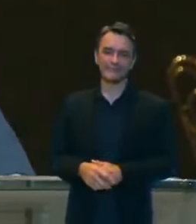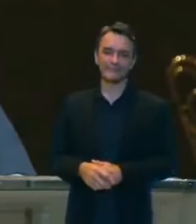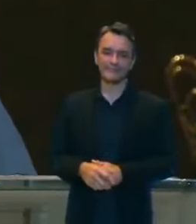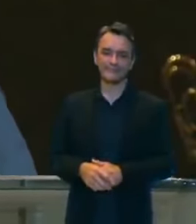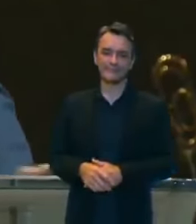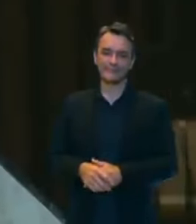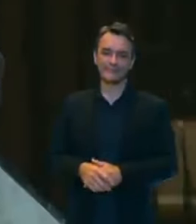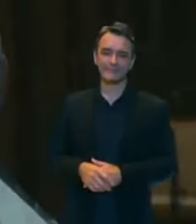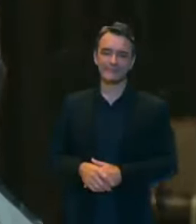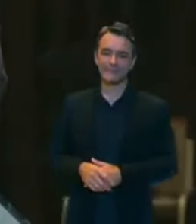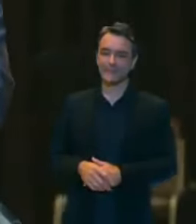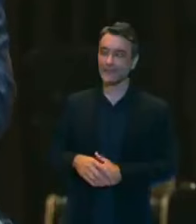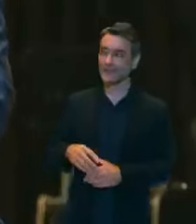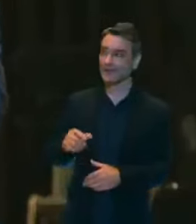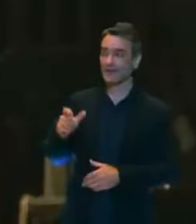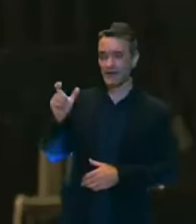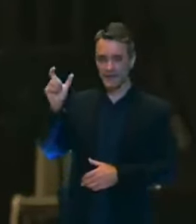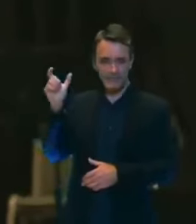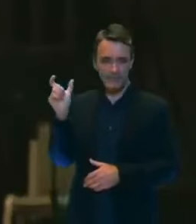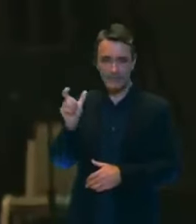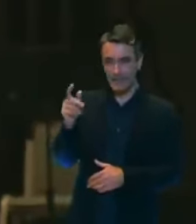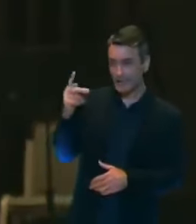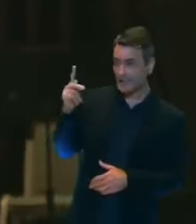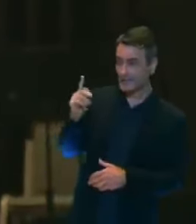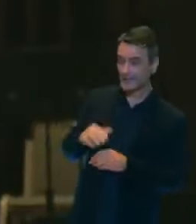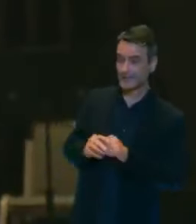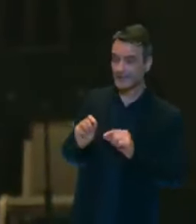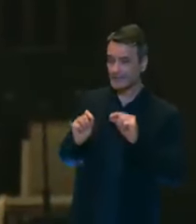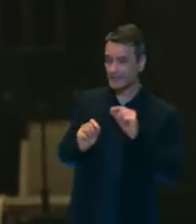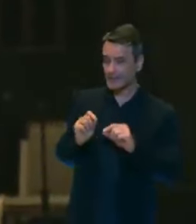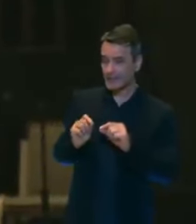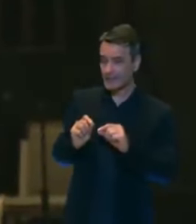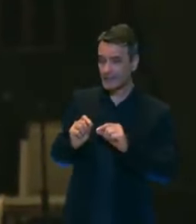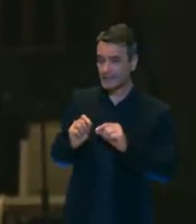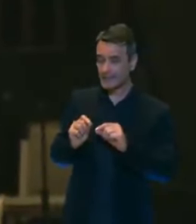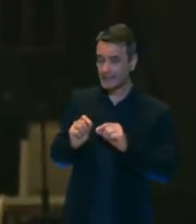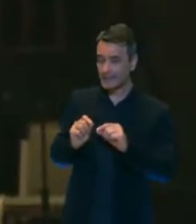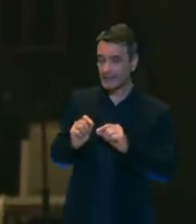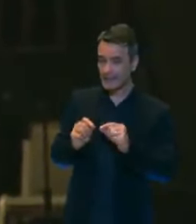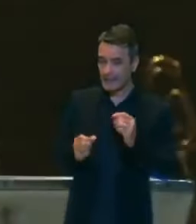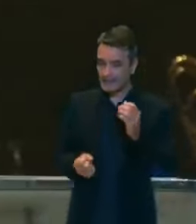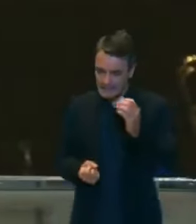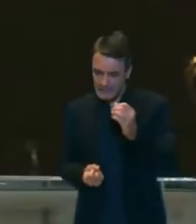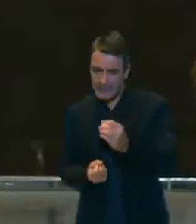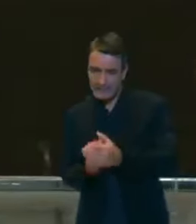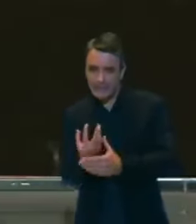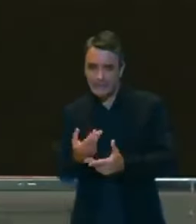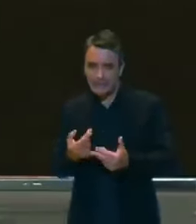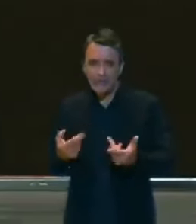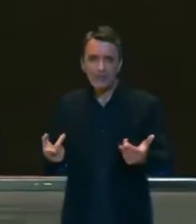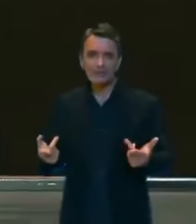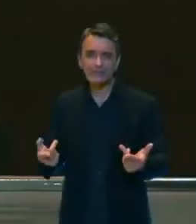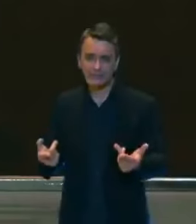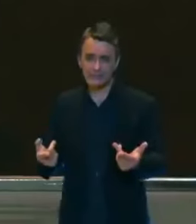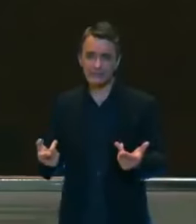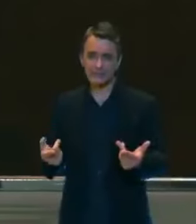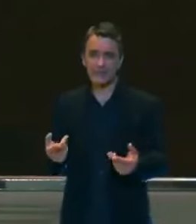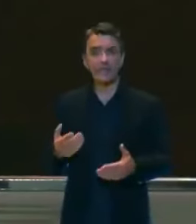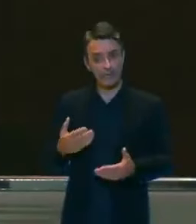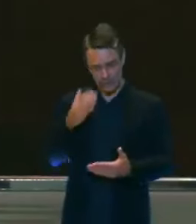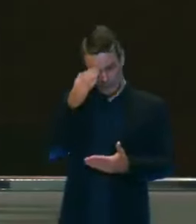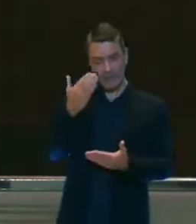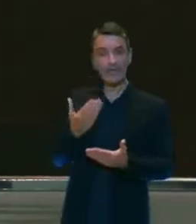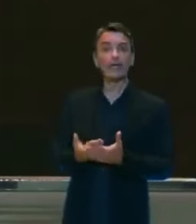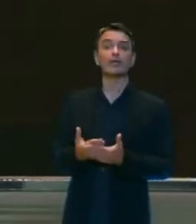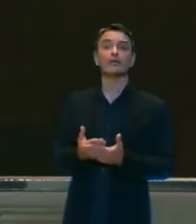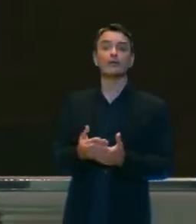E sabe, a palavra de Deus representa o poder criativo do Senhor. E eu creio, realidades novas vão surgir pelo poder